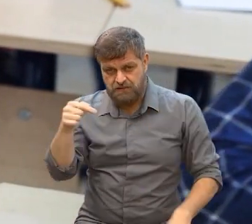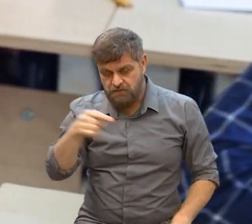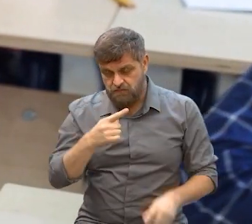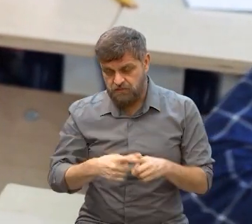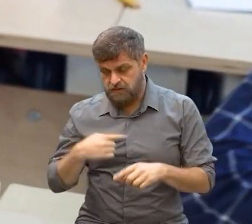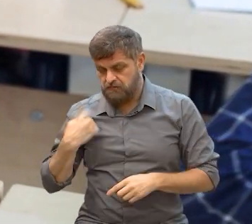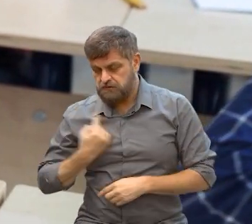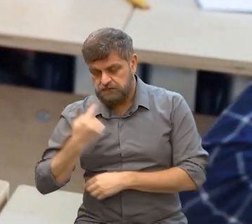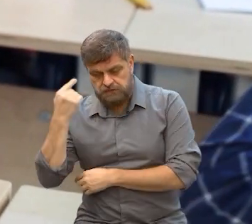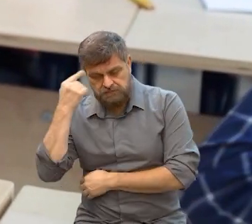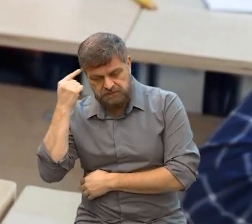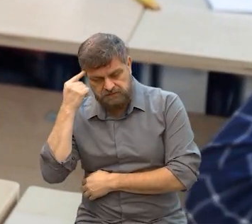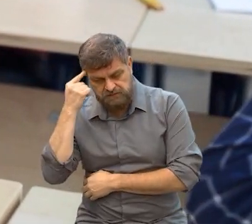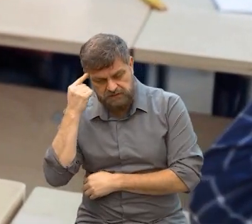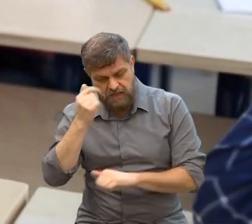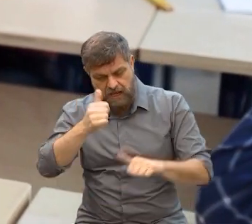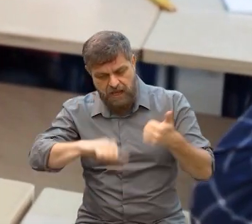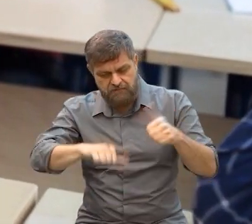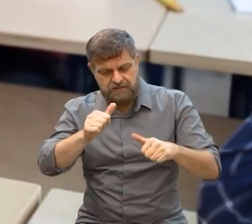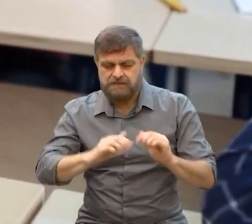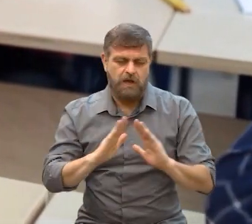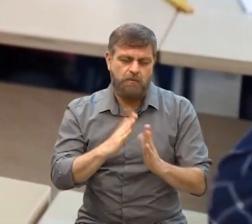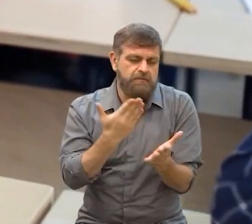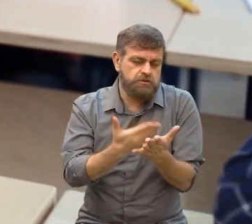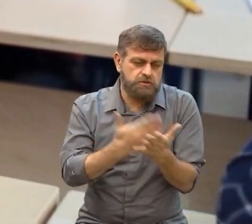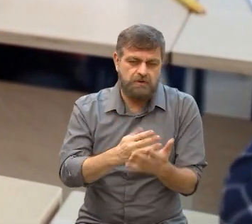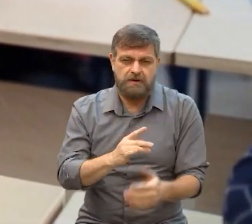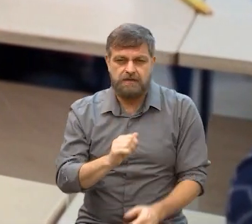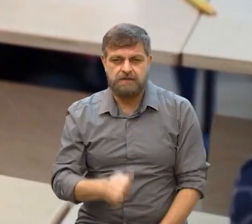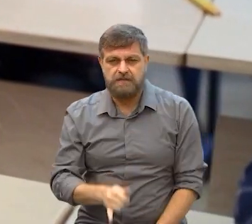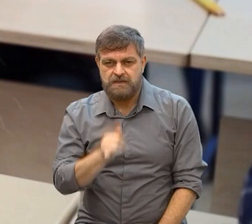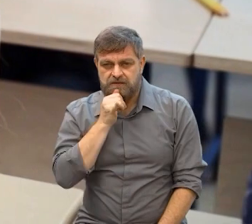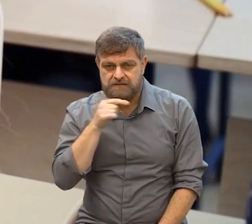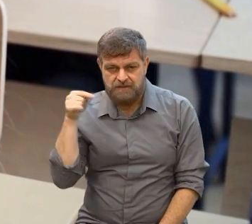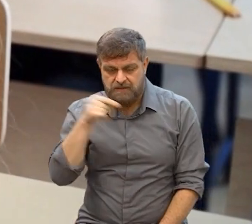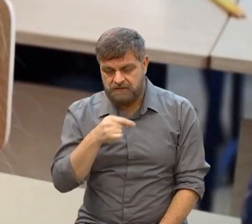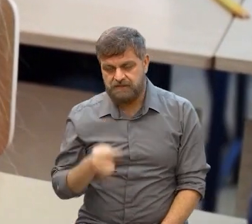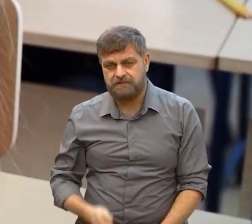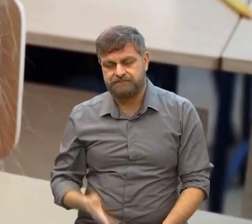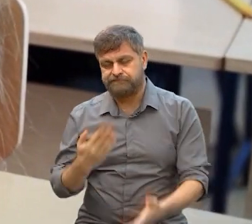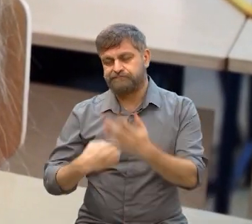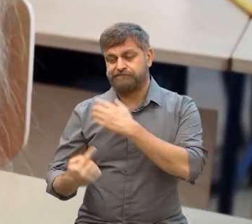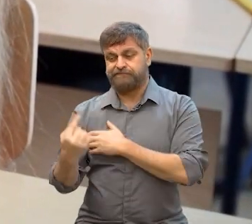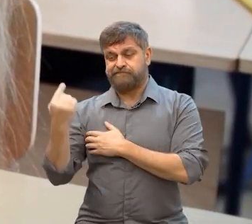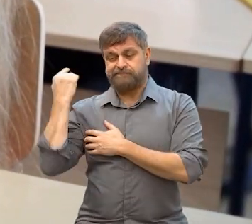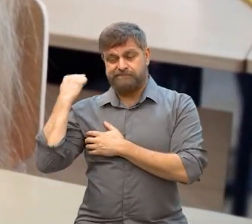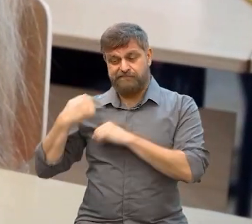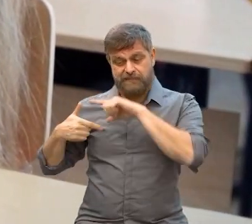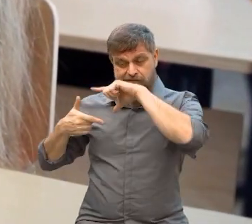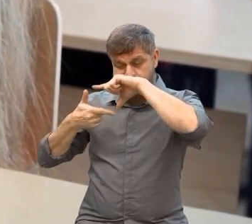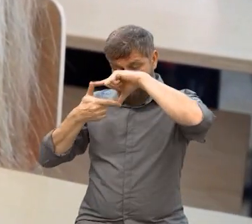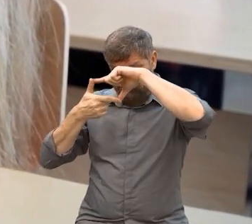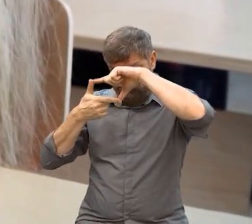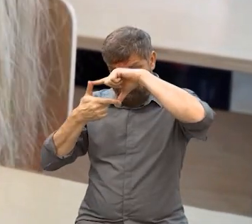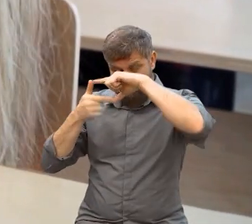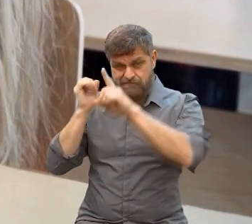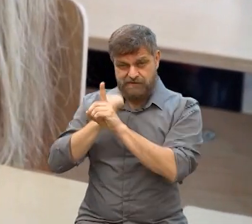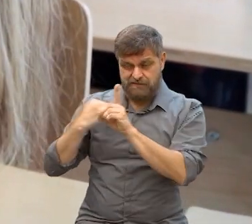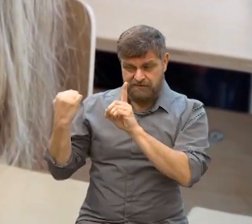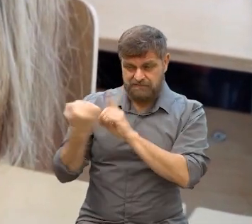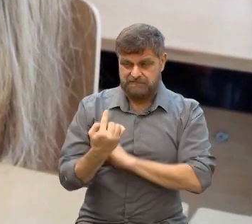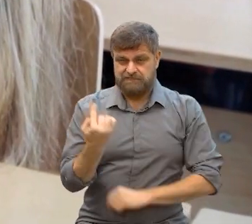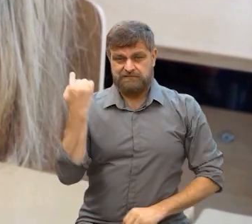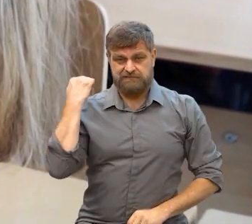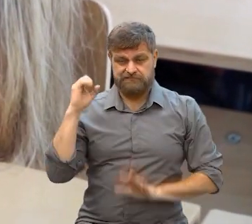quando a gente pensa numa avaliação numa escola, ainda lá fundada dos paradigmas lá de uma sociedade lá